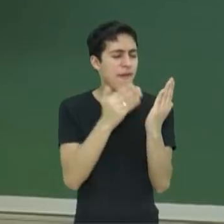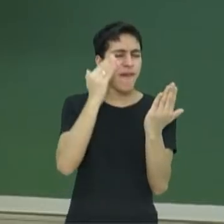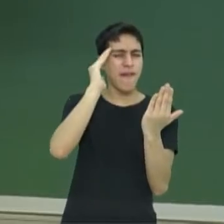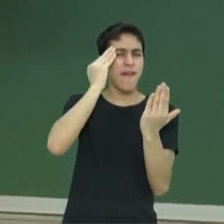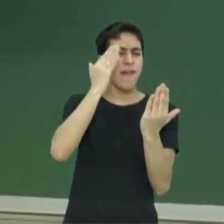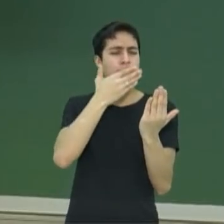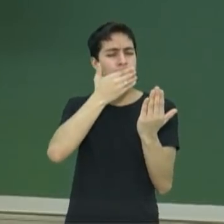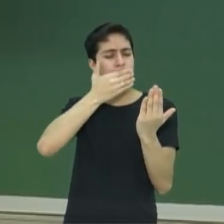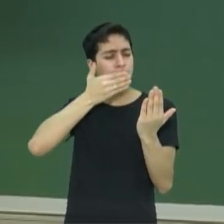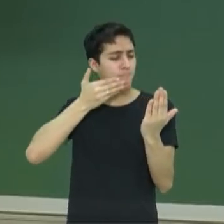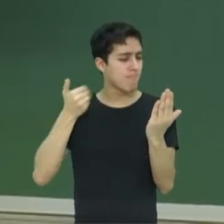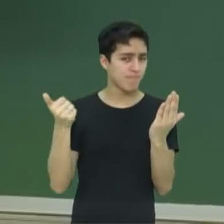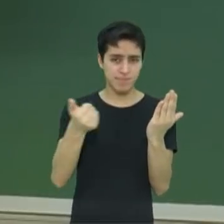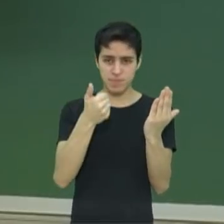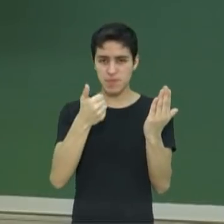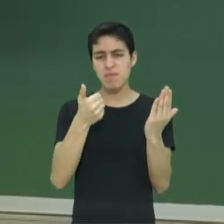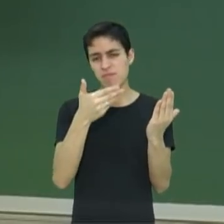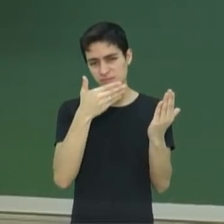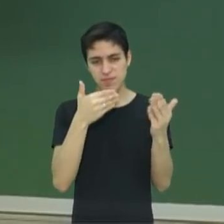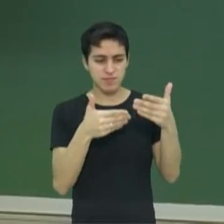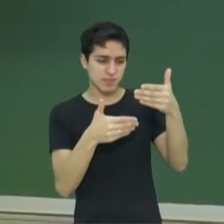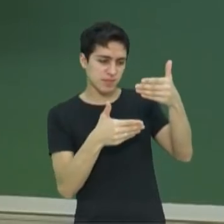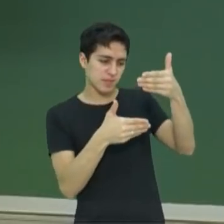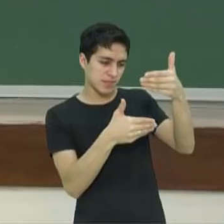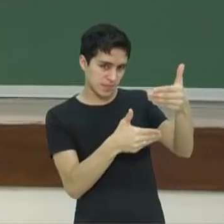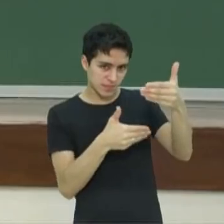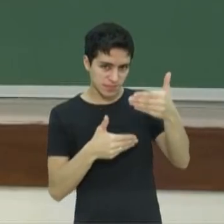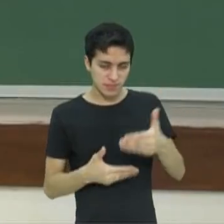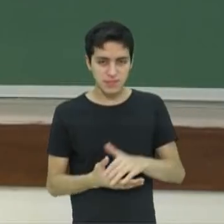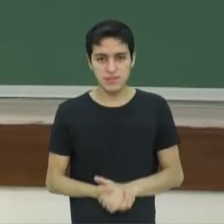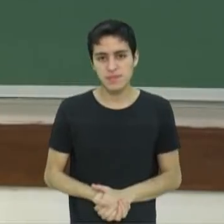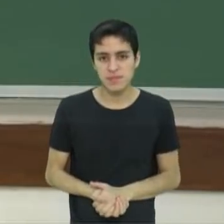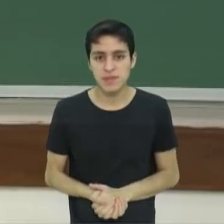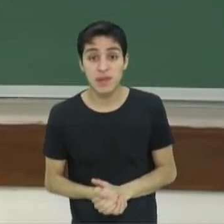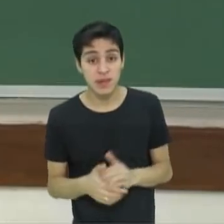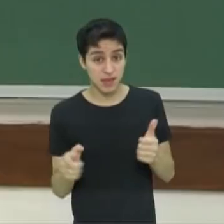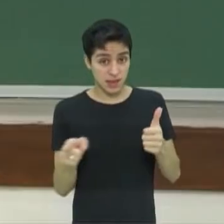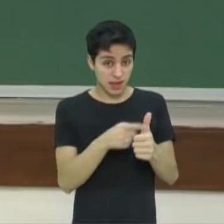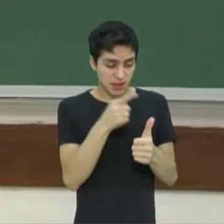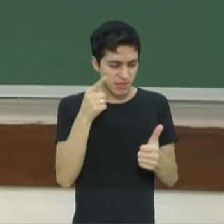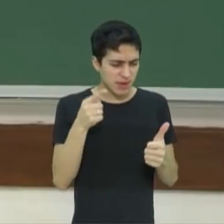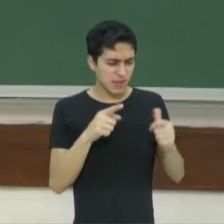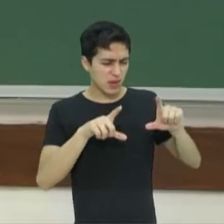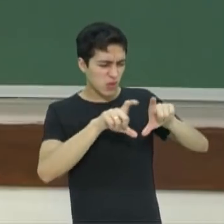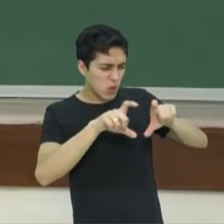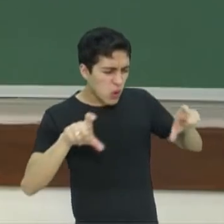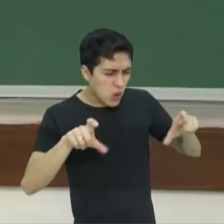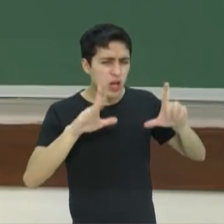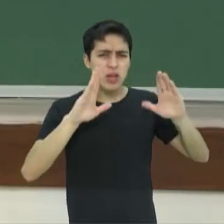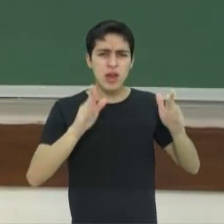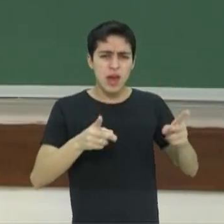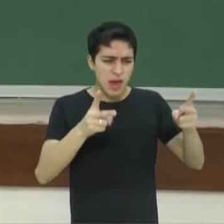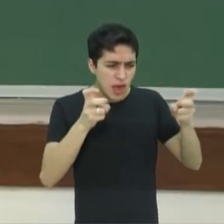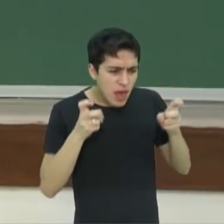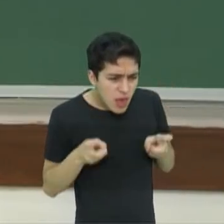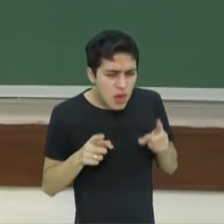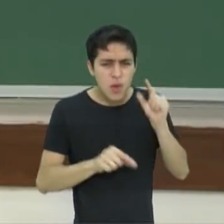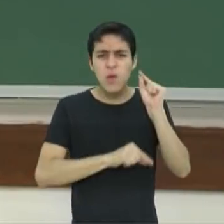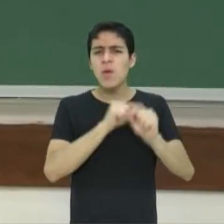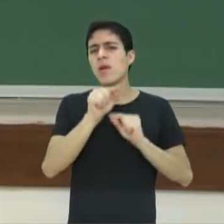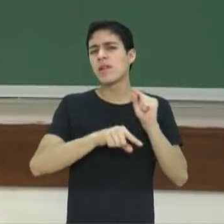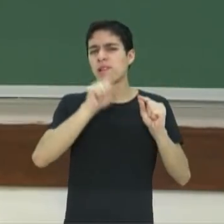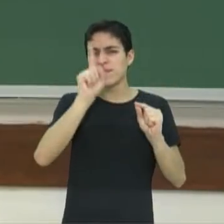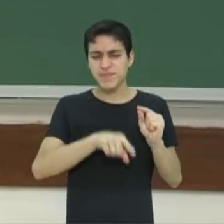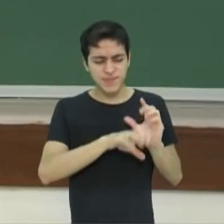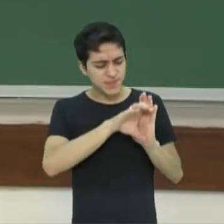compreendermos melhor, nós dividimos em 2 trechos, certo? E esse primeiro trecho você já percebeu, como nós vimos lá na